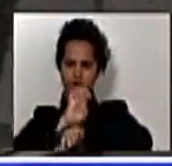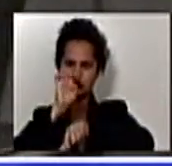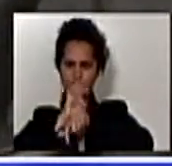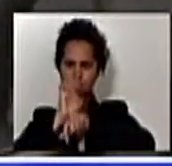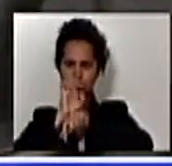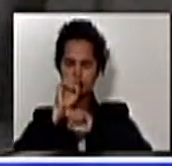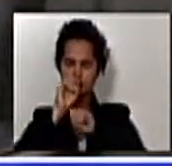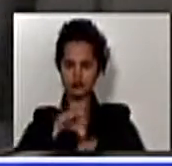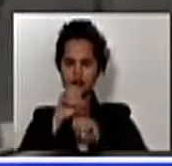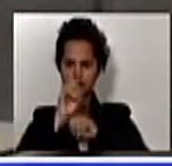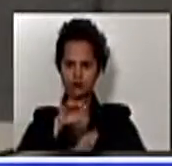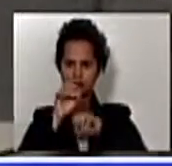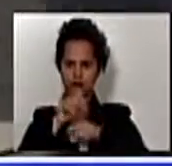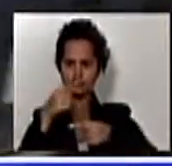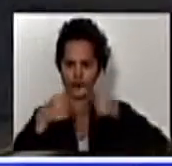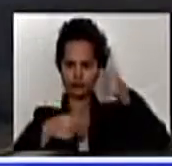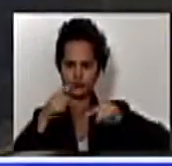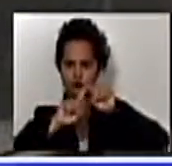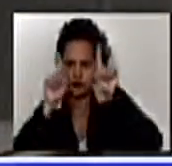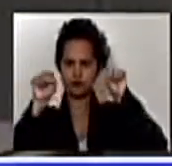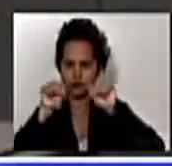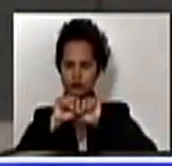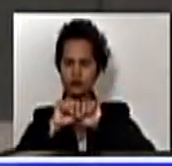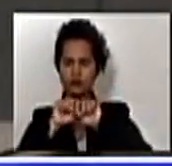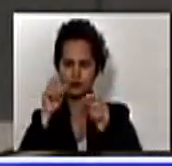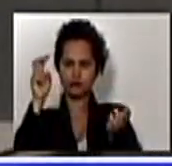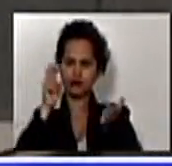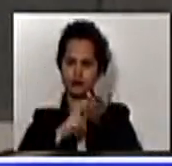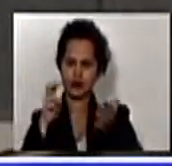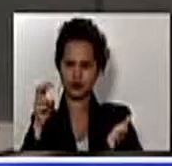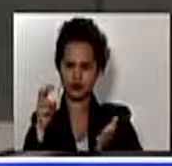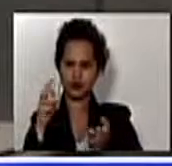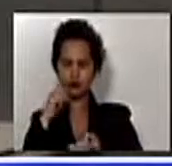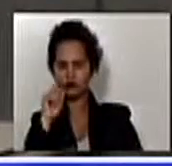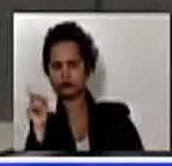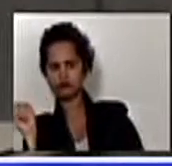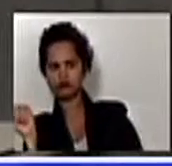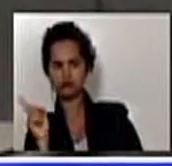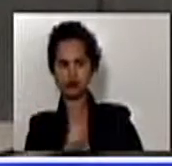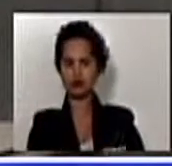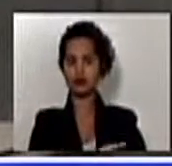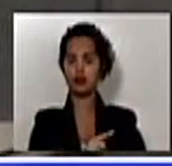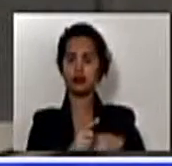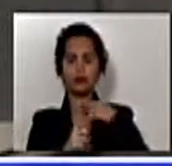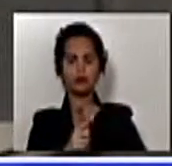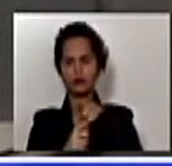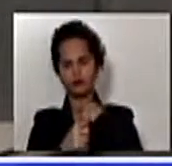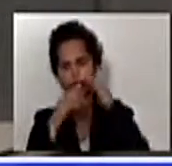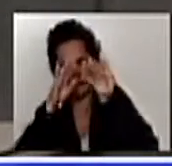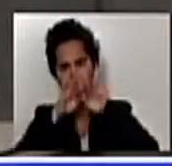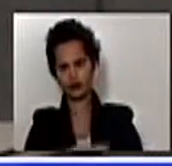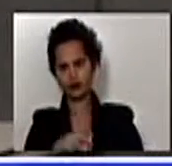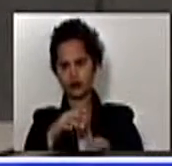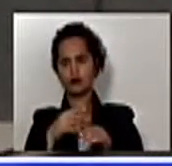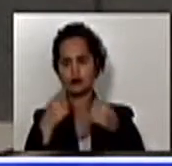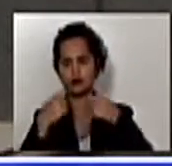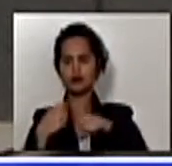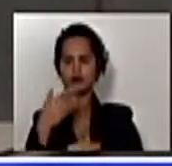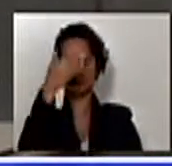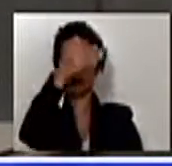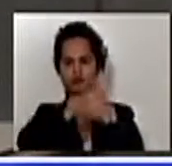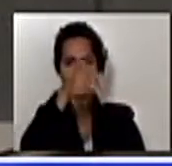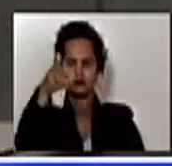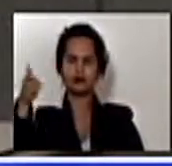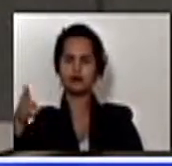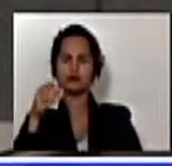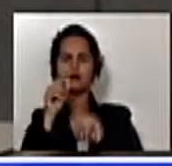Educação. Eu passei pela manhã, não pude ficar, porque tinha compromisso de estar aqui no Palácio, que está havendo também